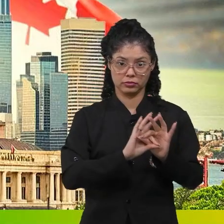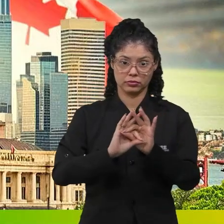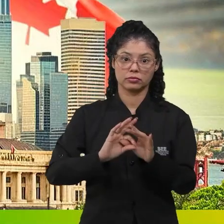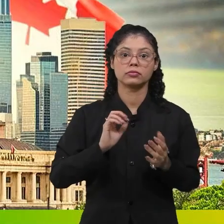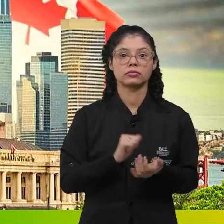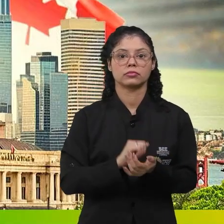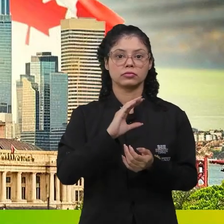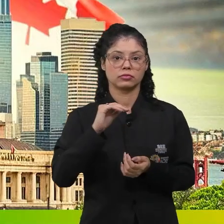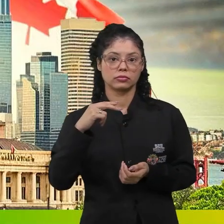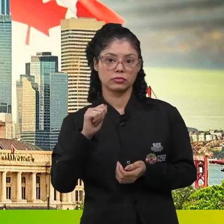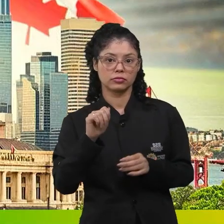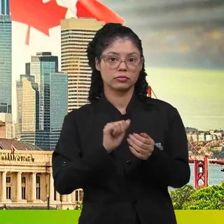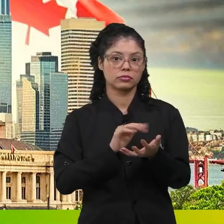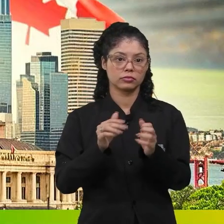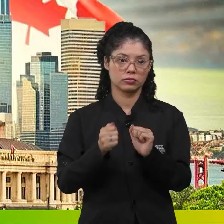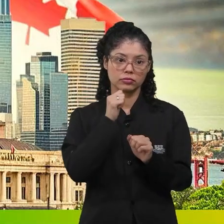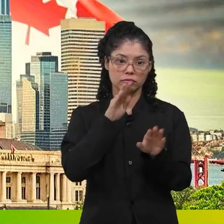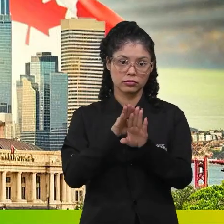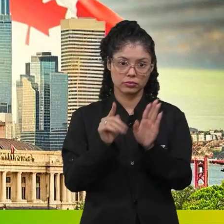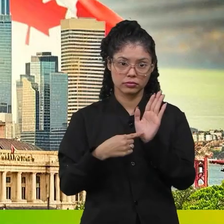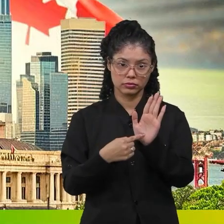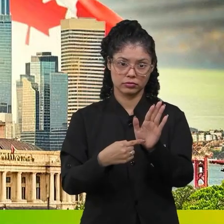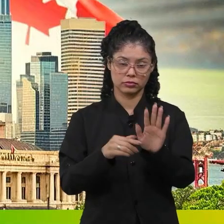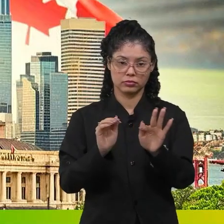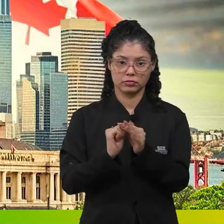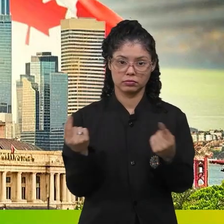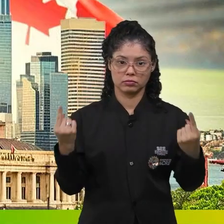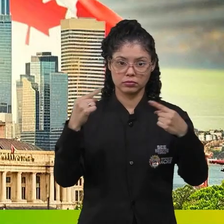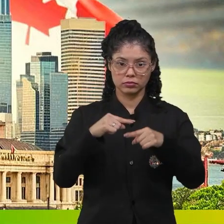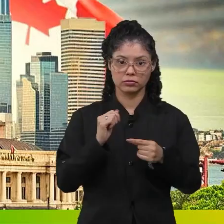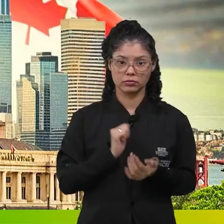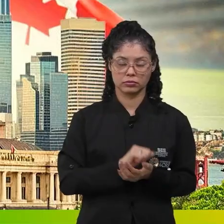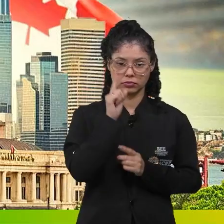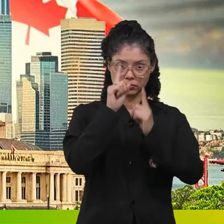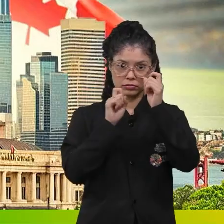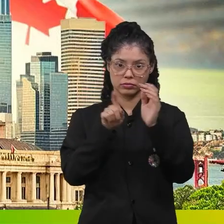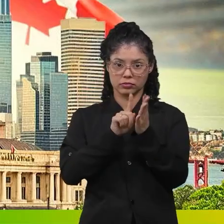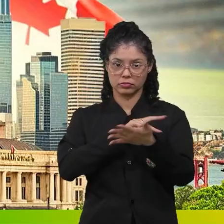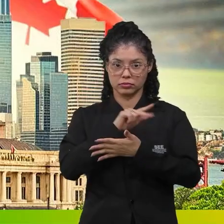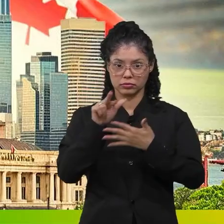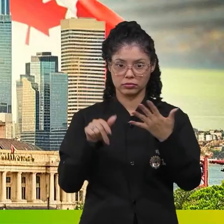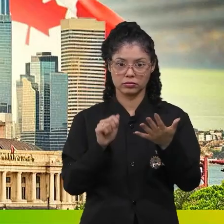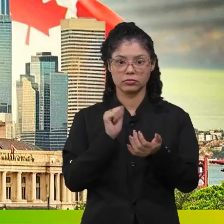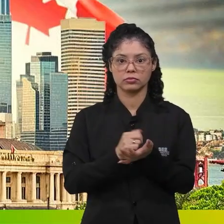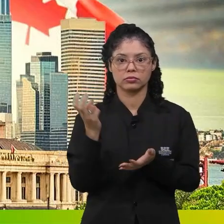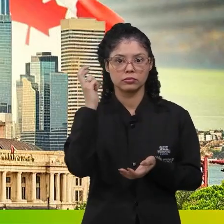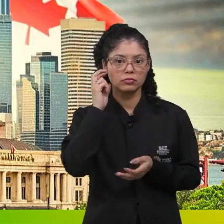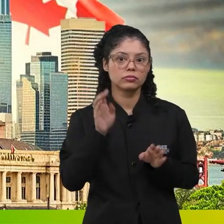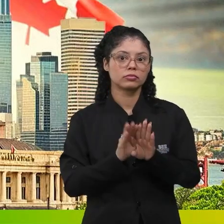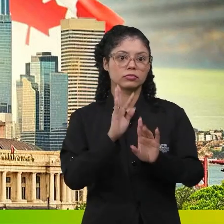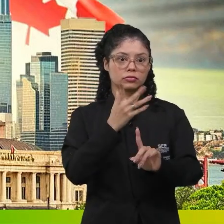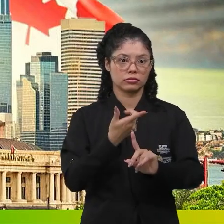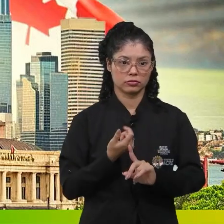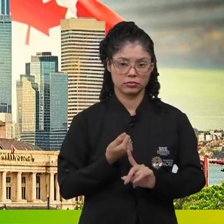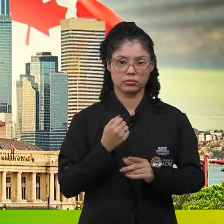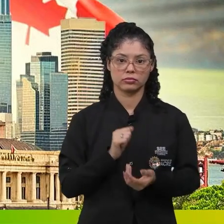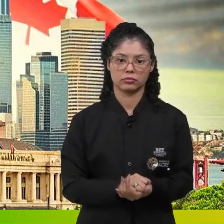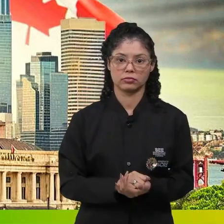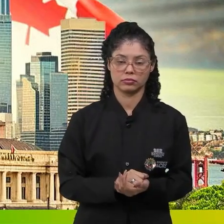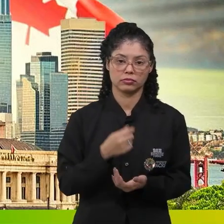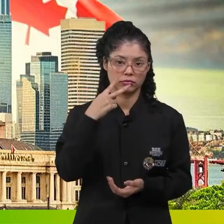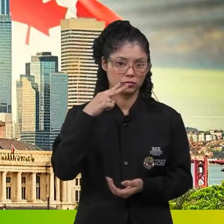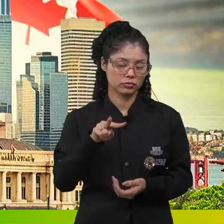Super Bowl, representam mais do que simples competição. São expressões de diversidade cultural. A gente consegue